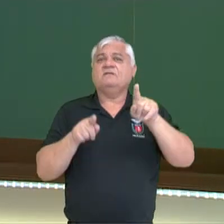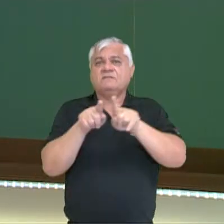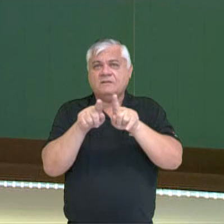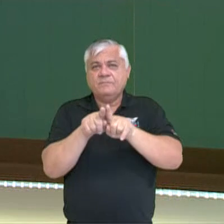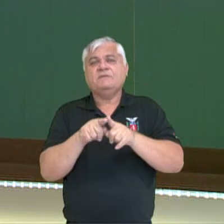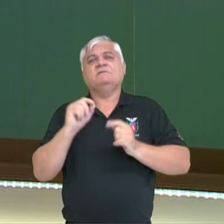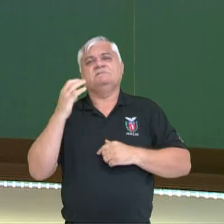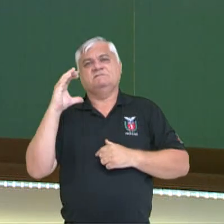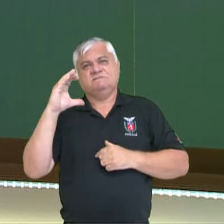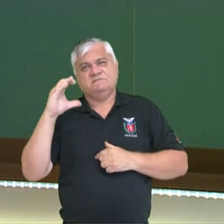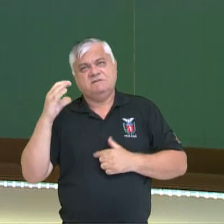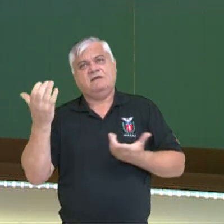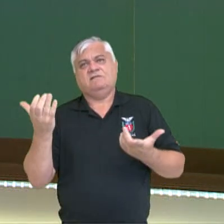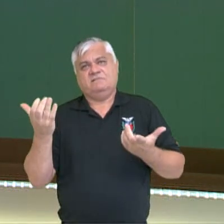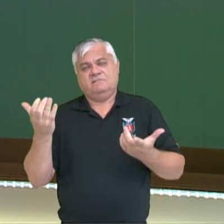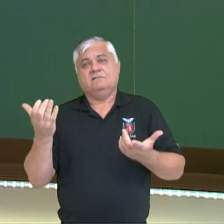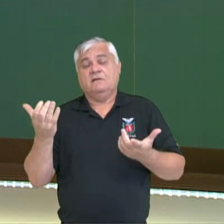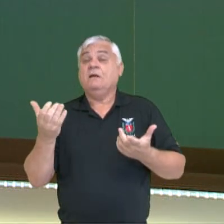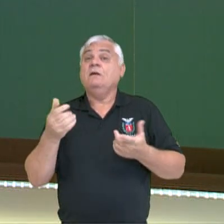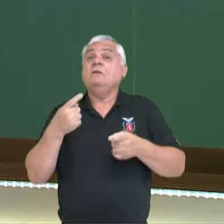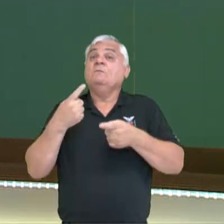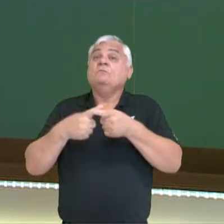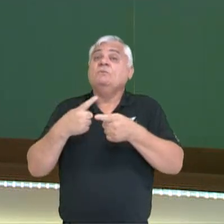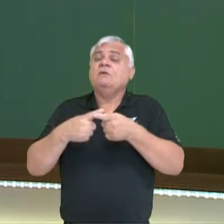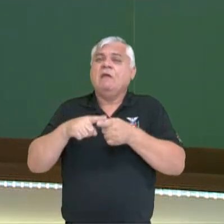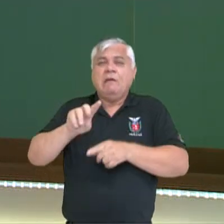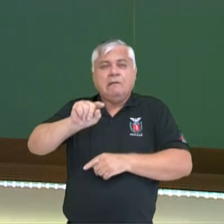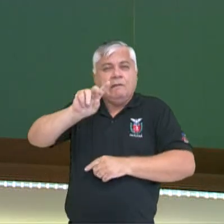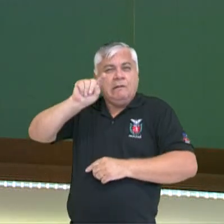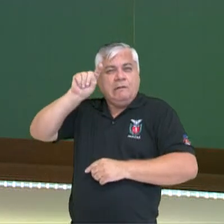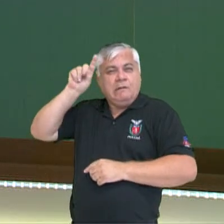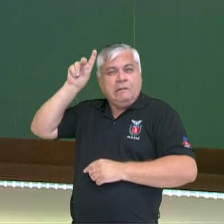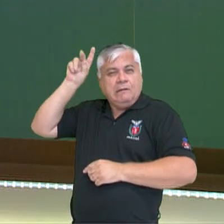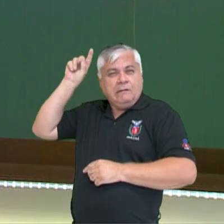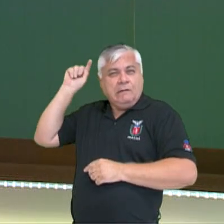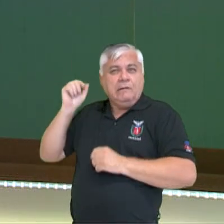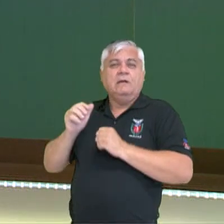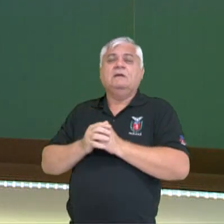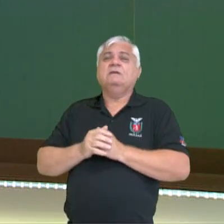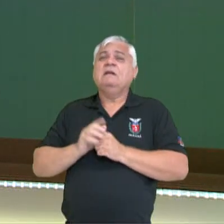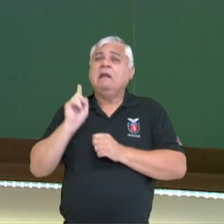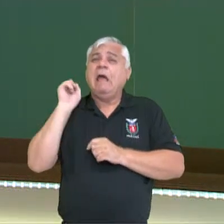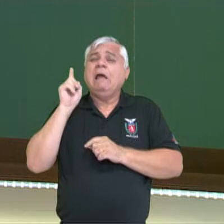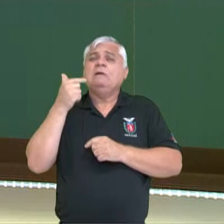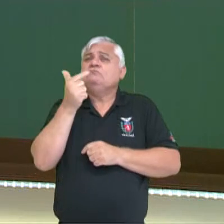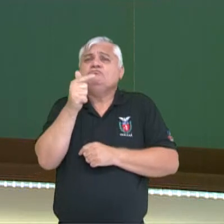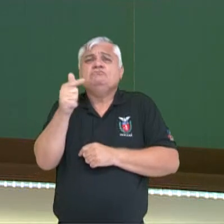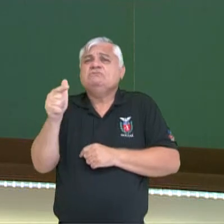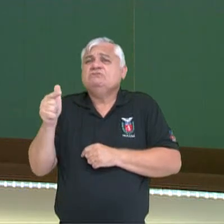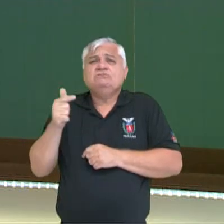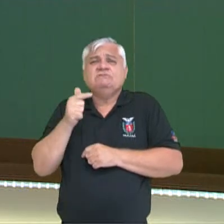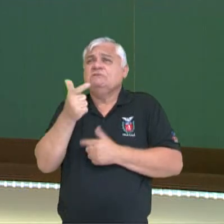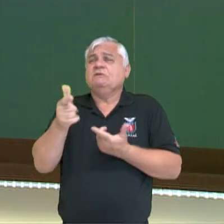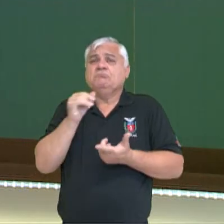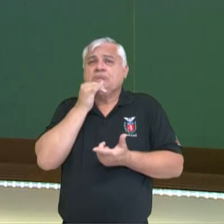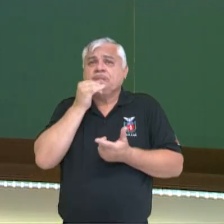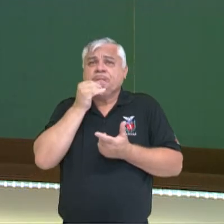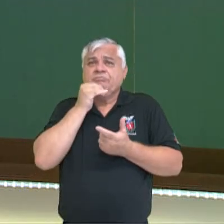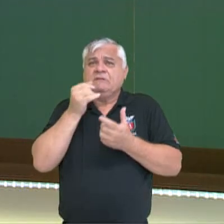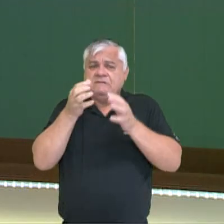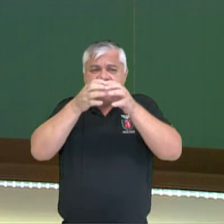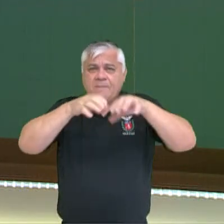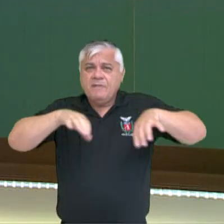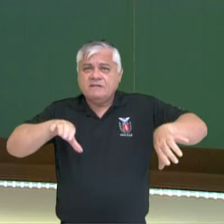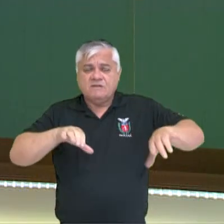e também da ciência, já que lá na antiguidade clássica não existia essa